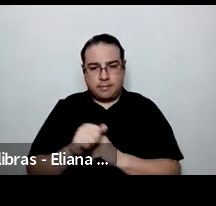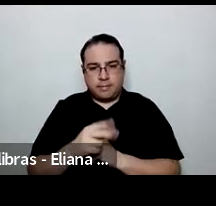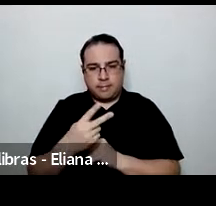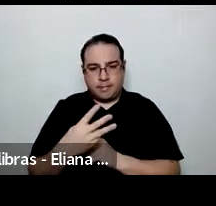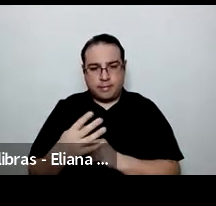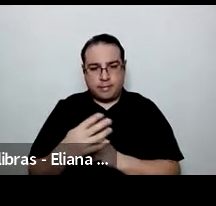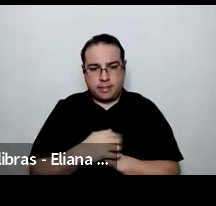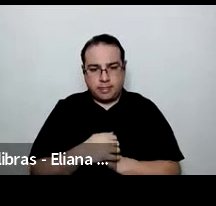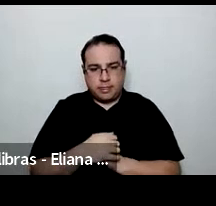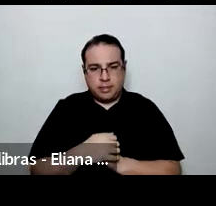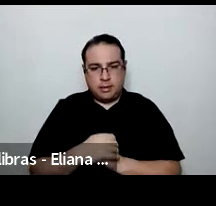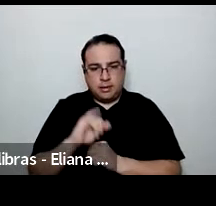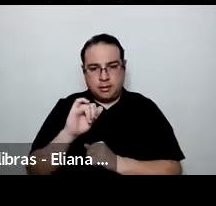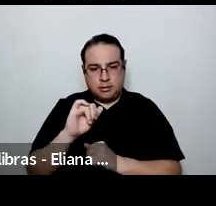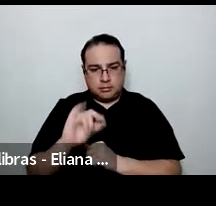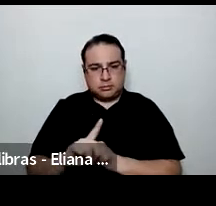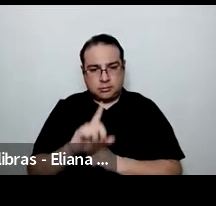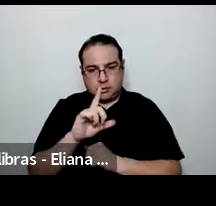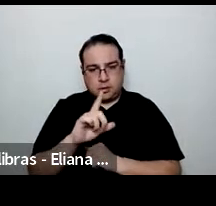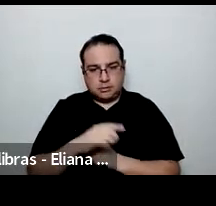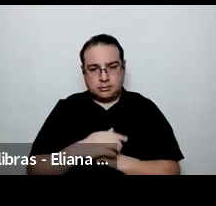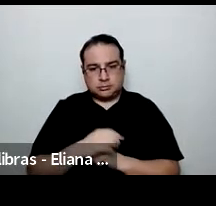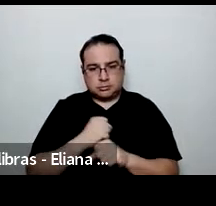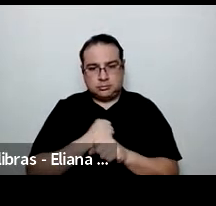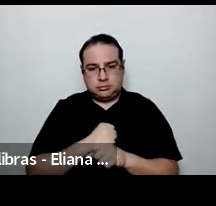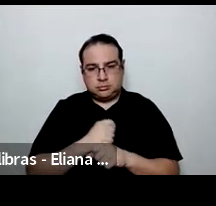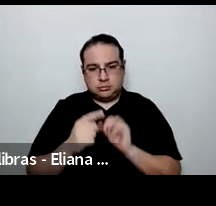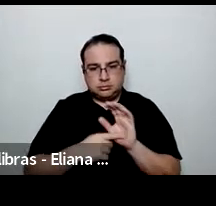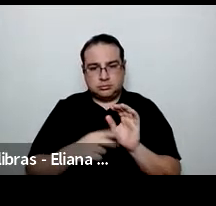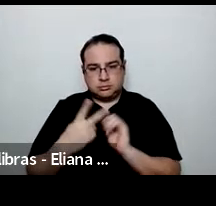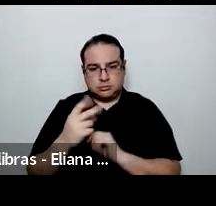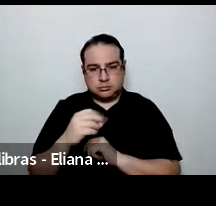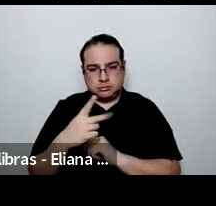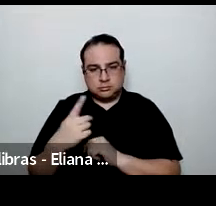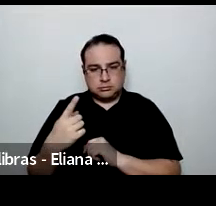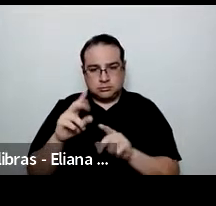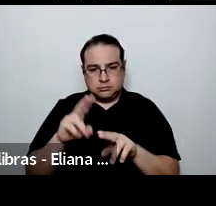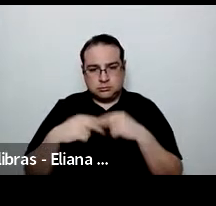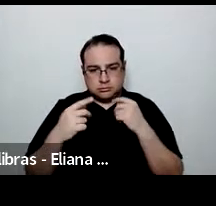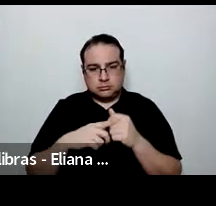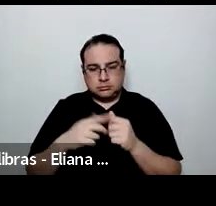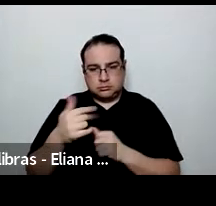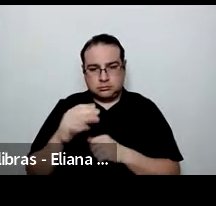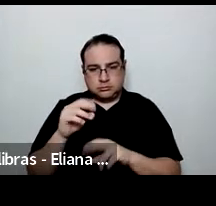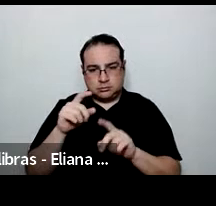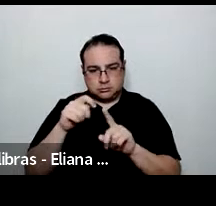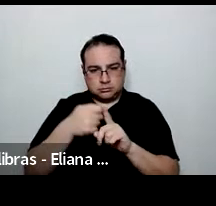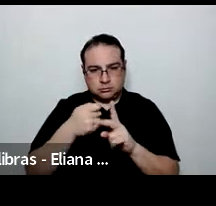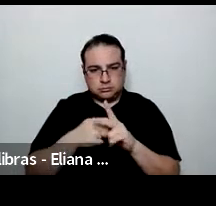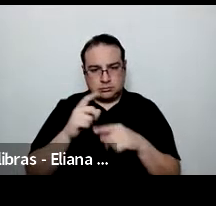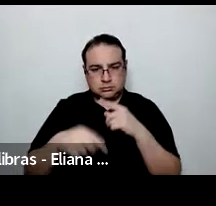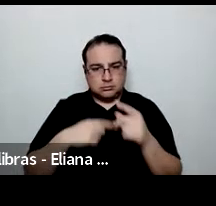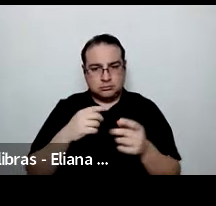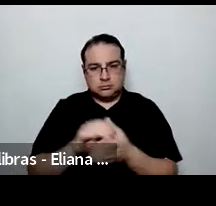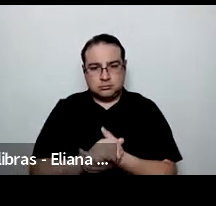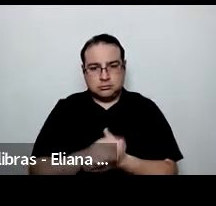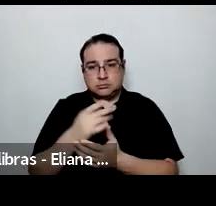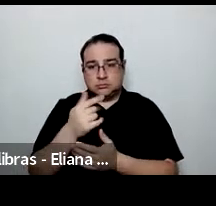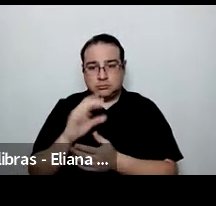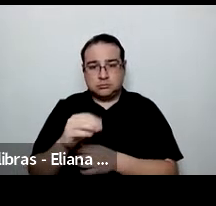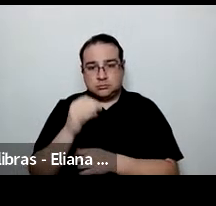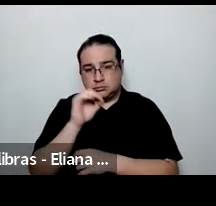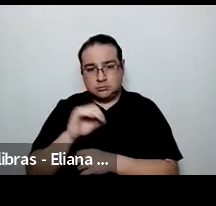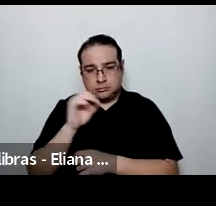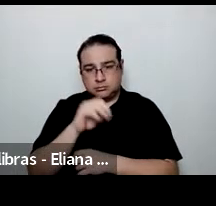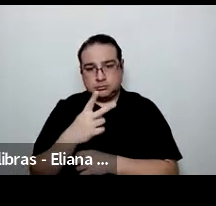vinte e três de julho do ano subsequente 2021 importante quase dez meses depois e Desde